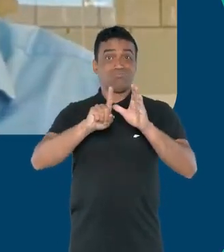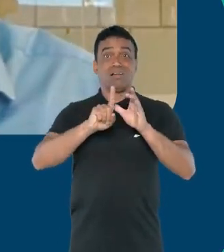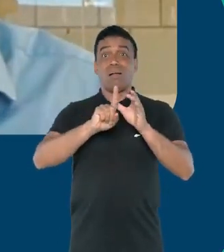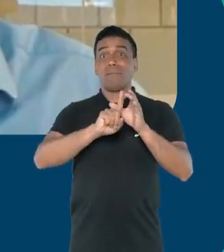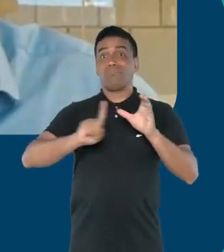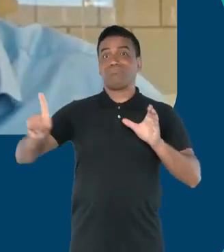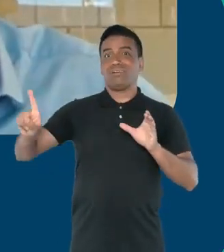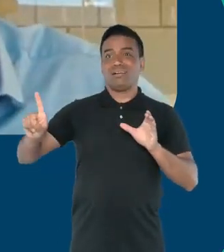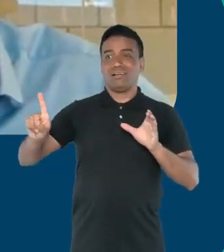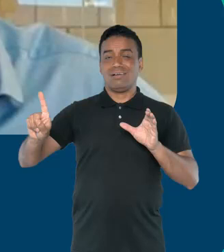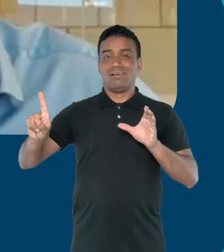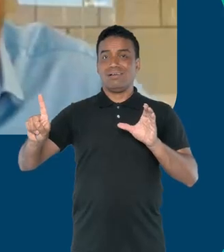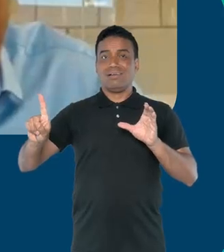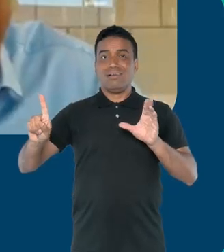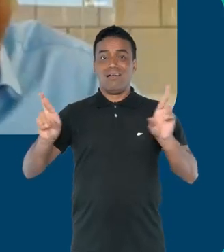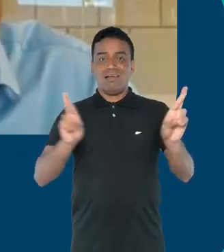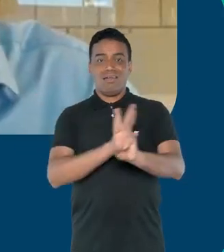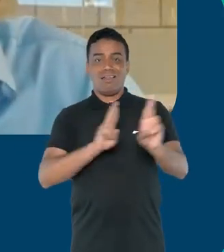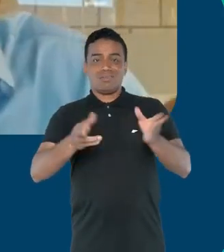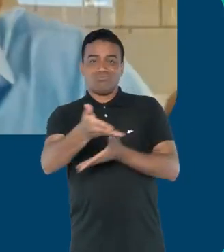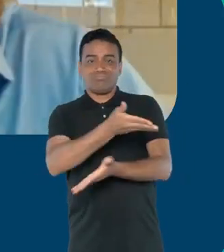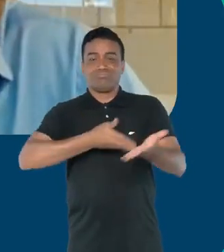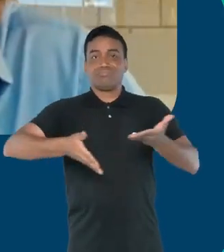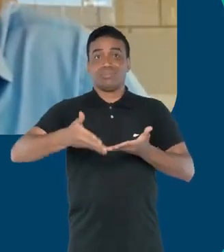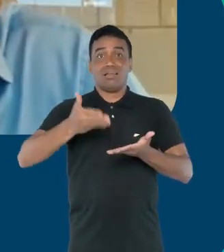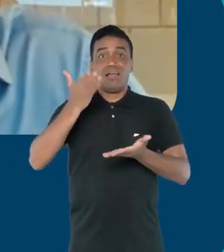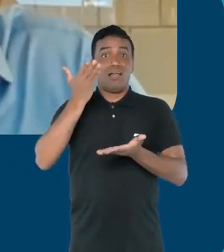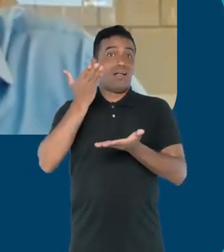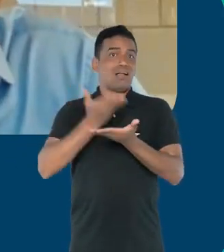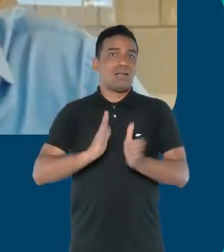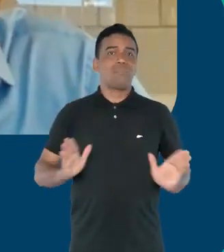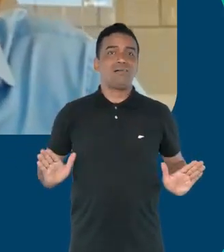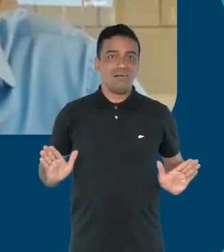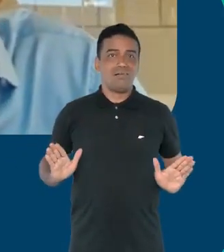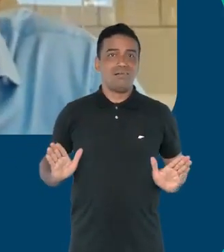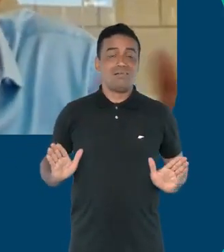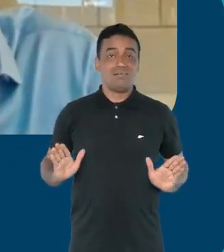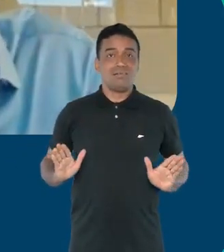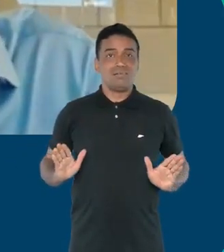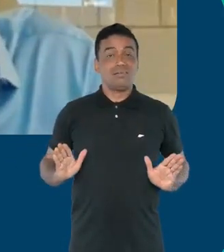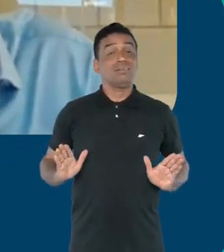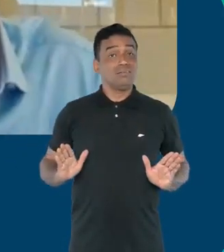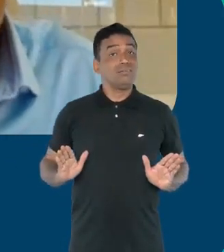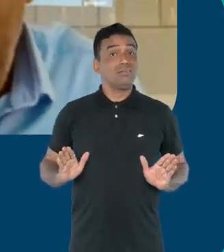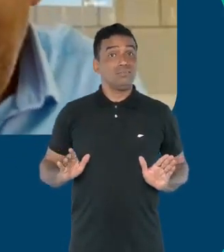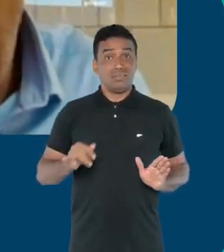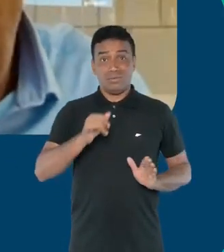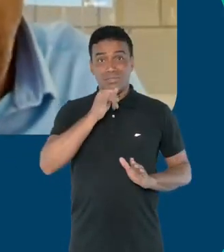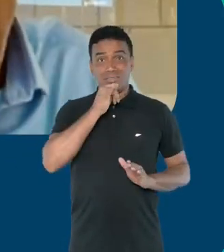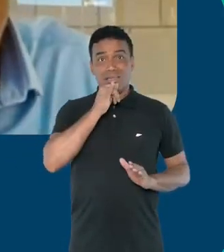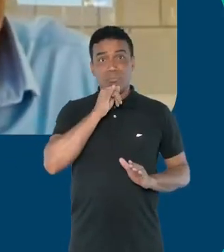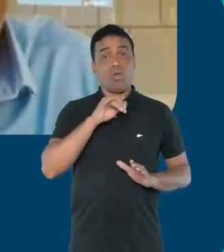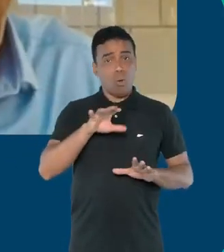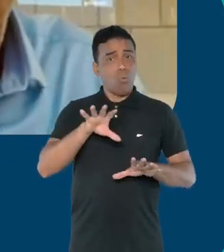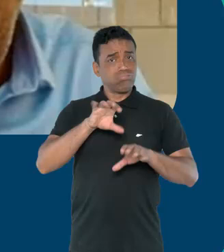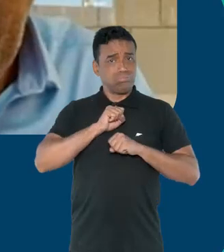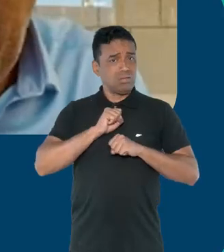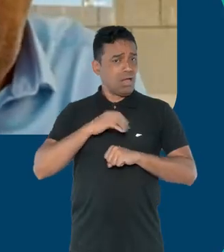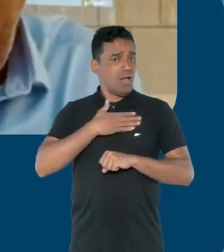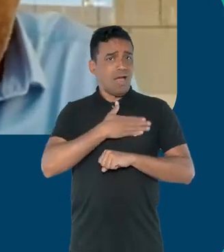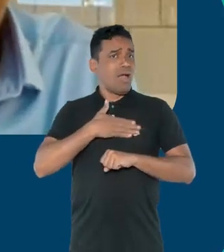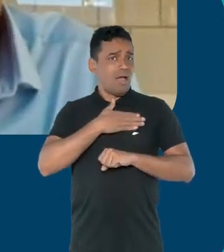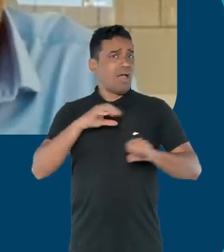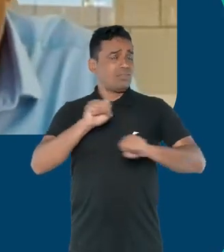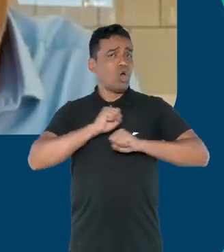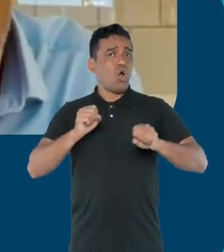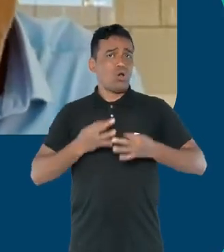de interagir com os outros e me curvo, né, para essa... E olha, eu sou um adepto também da tecnologia,